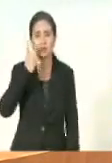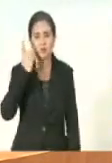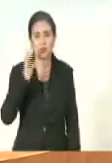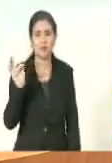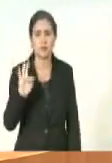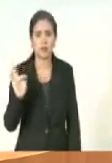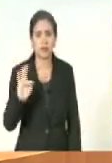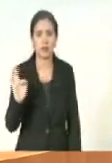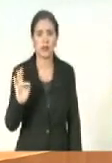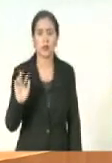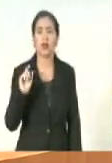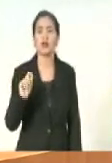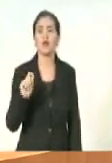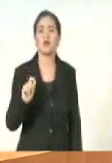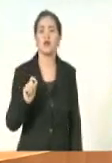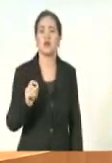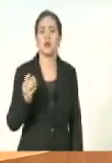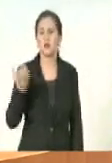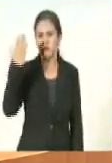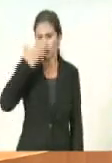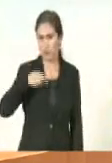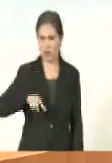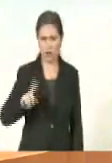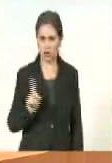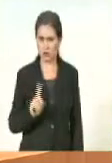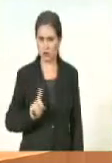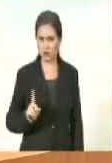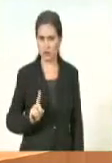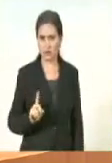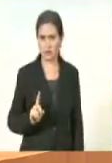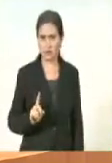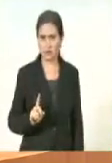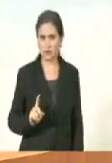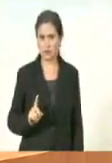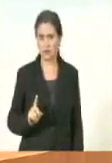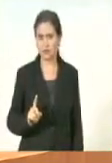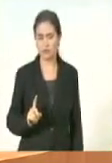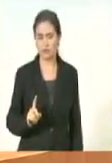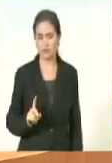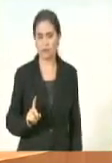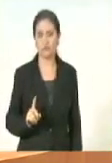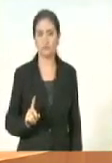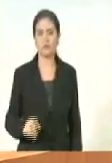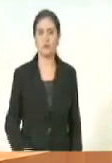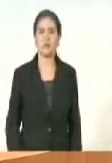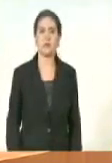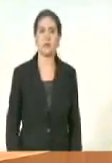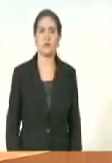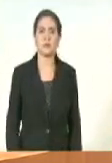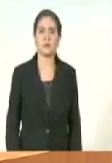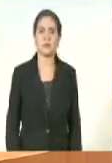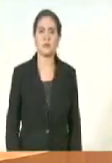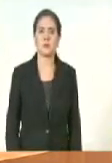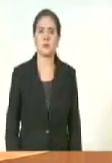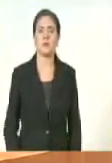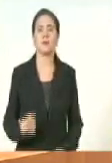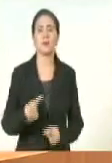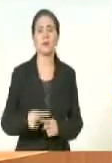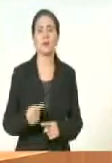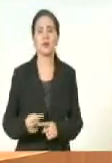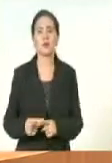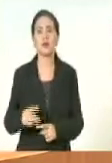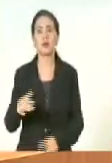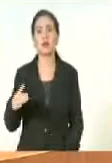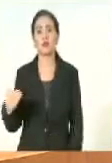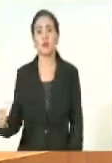forma covarde, como sempre acontece, infelizmente, por esse parlamentar que não sei o que faz aqui nesta casa, É, porque quando se fala em